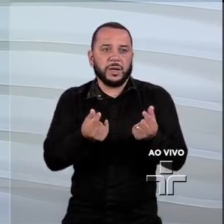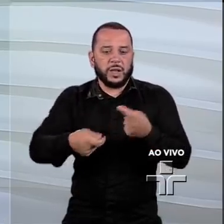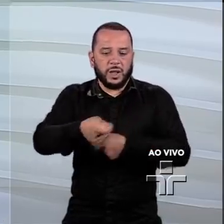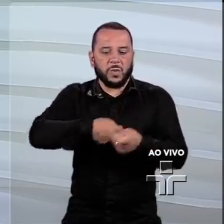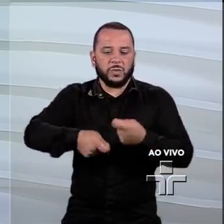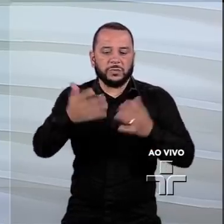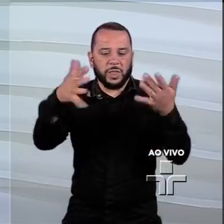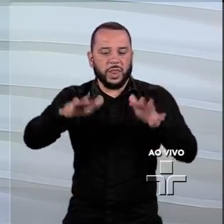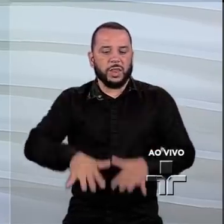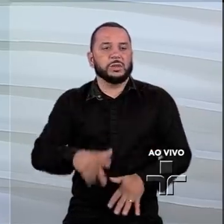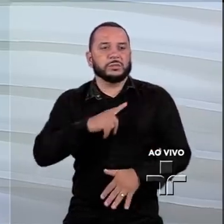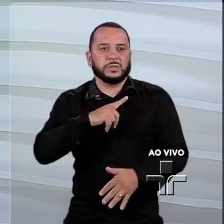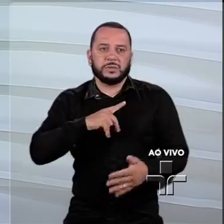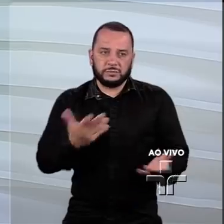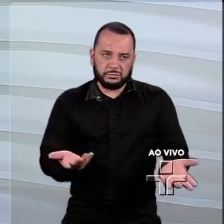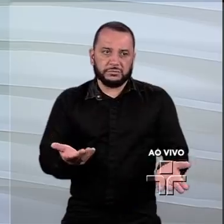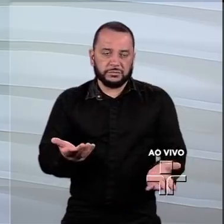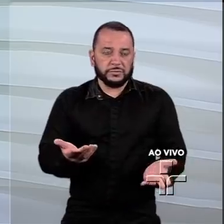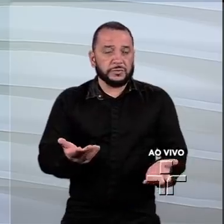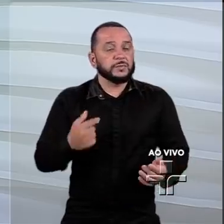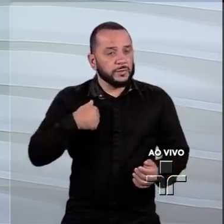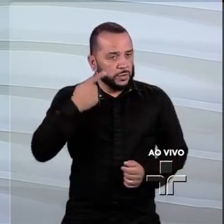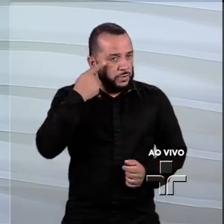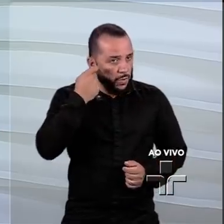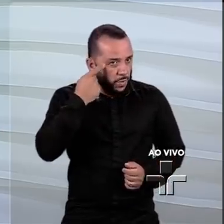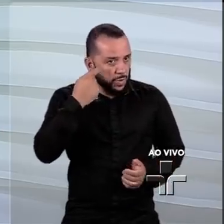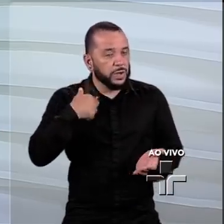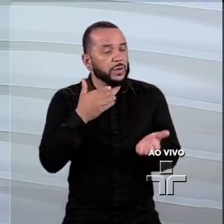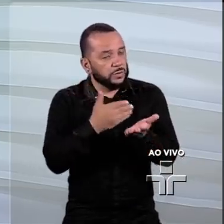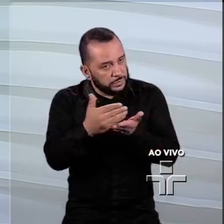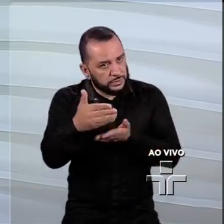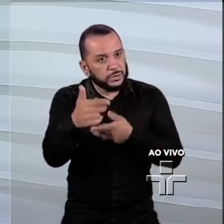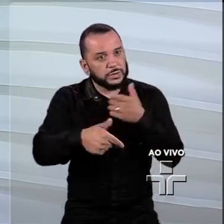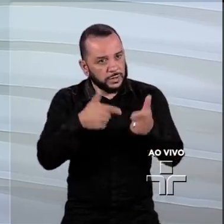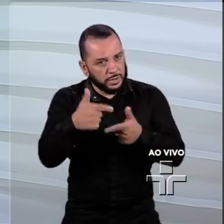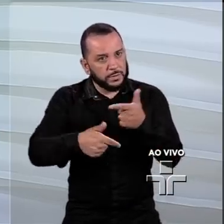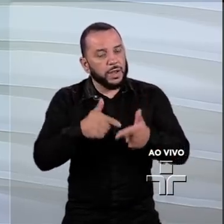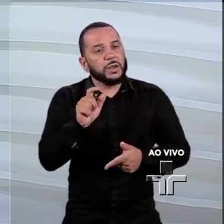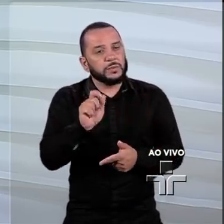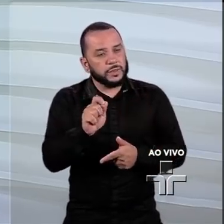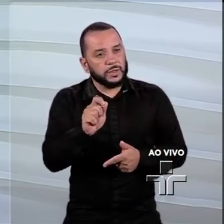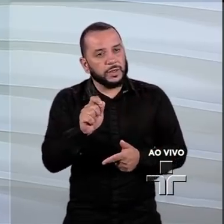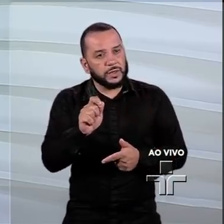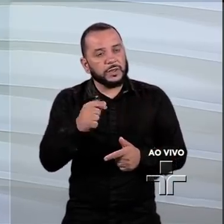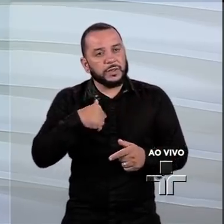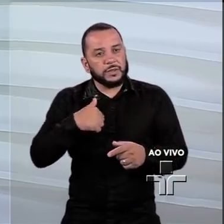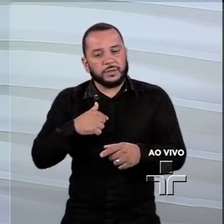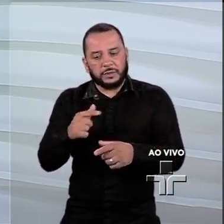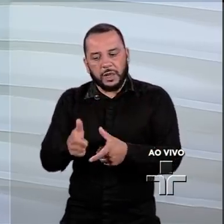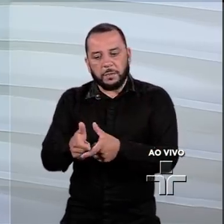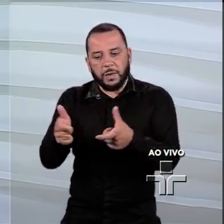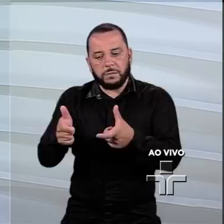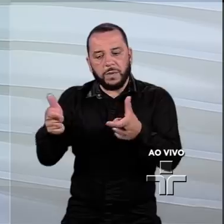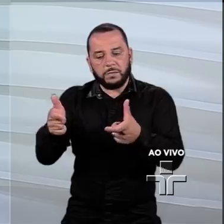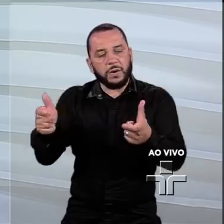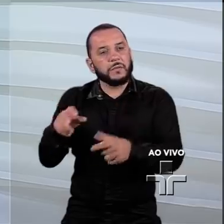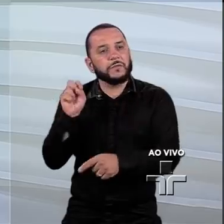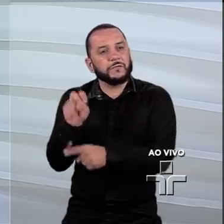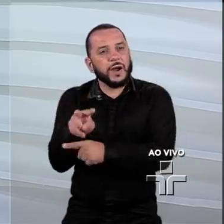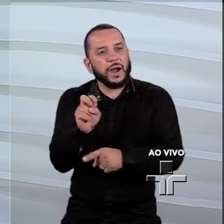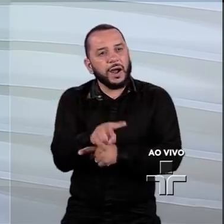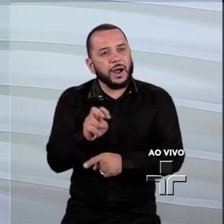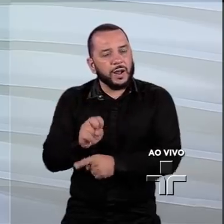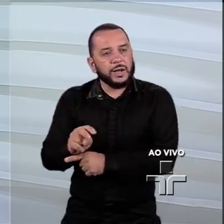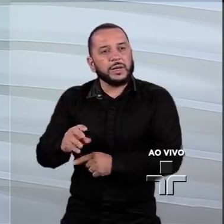vive. O prefeito João Dória começou um trabalho de ampliar o número de vagas para essas pessoas, em especial